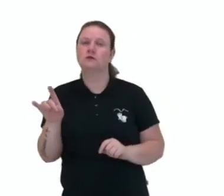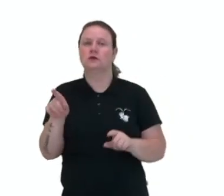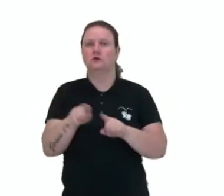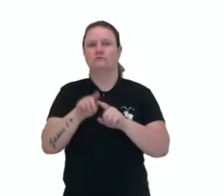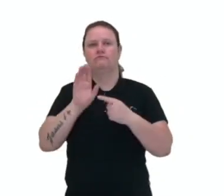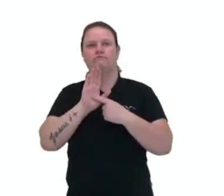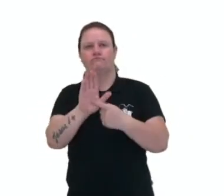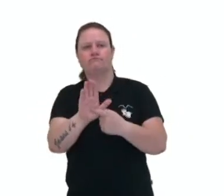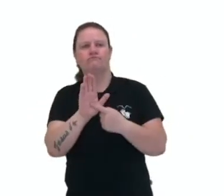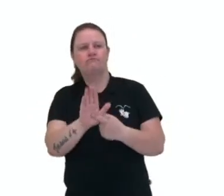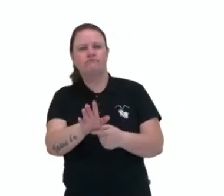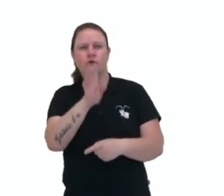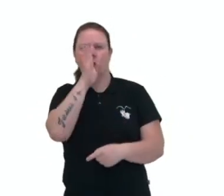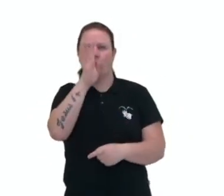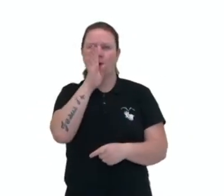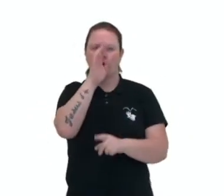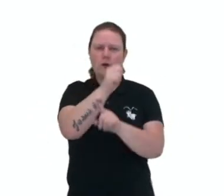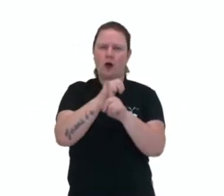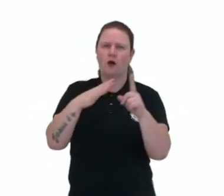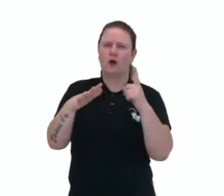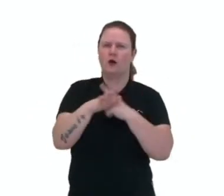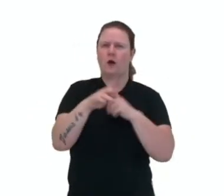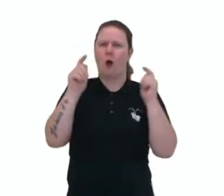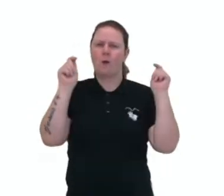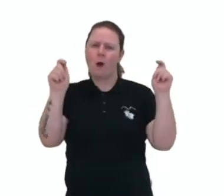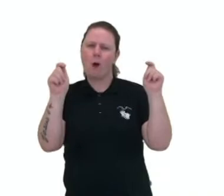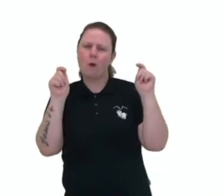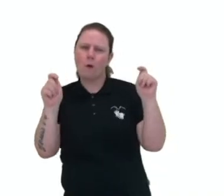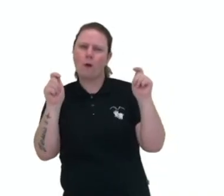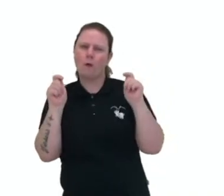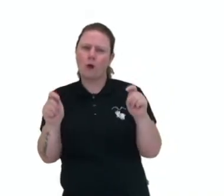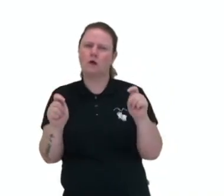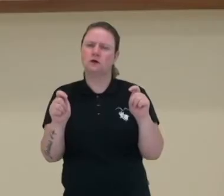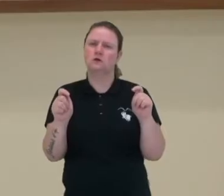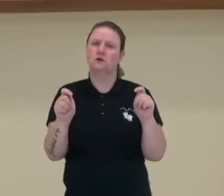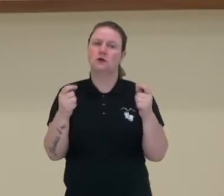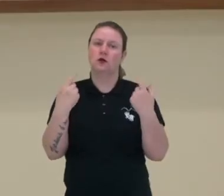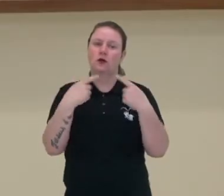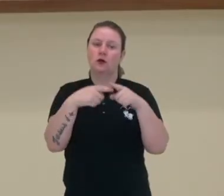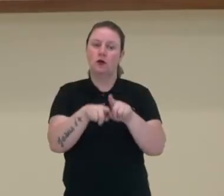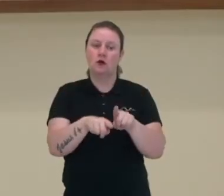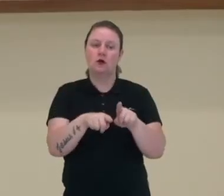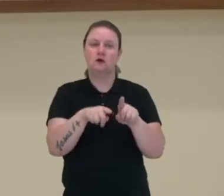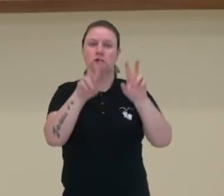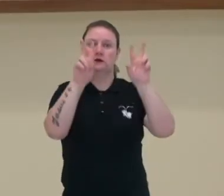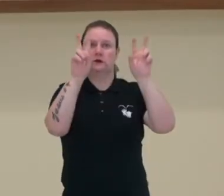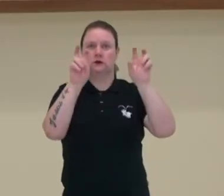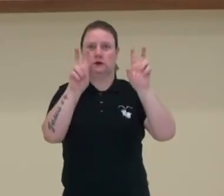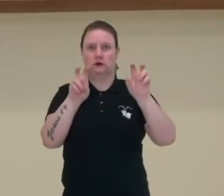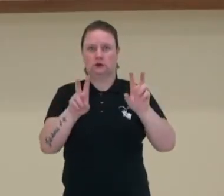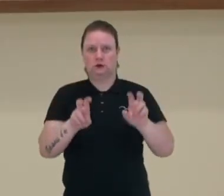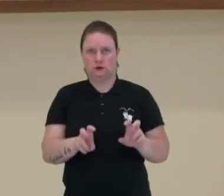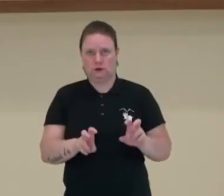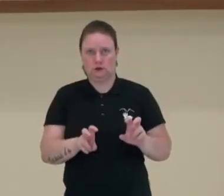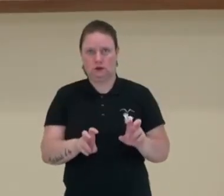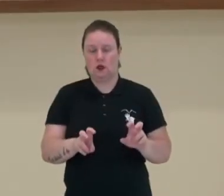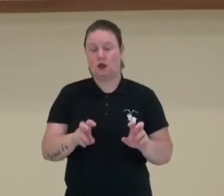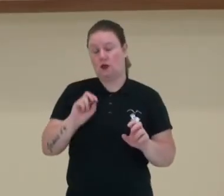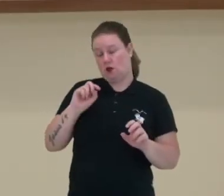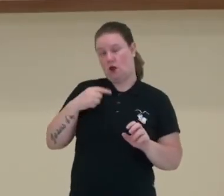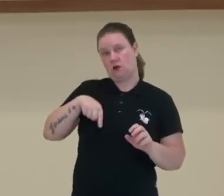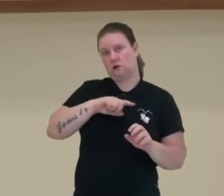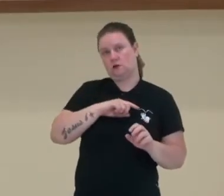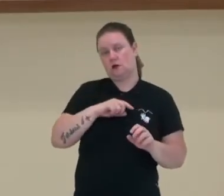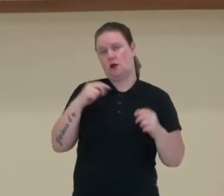crítica social e protestos sobre temas de relevância social. Então, em geral, quando estamos falando de rap, que